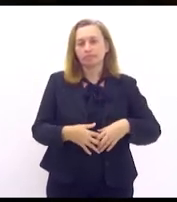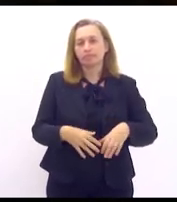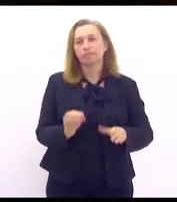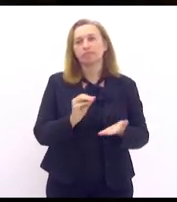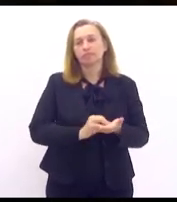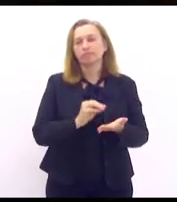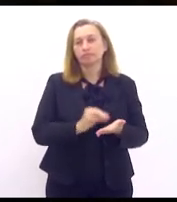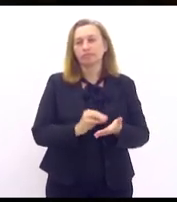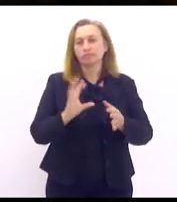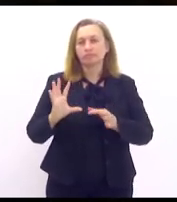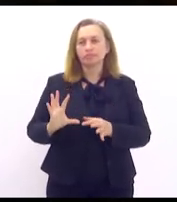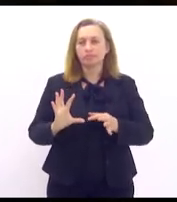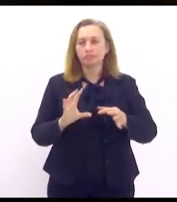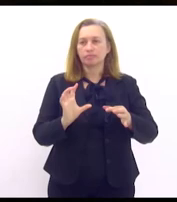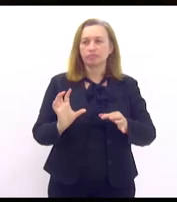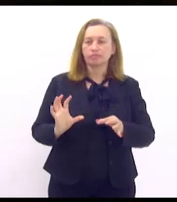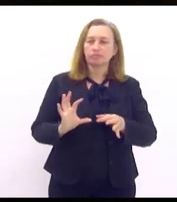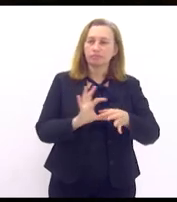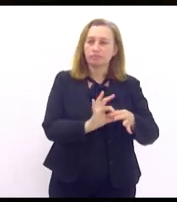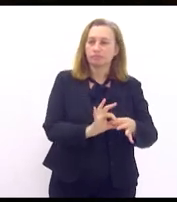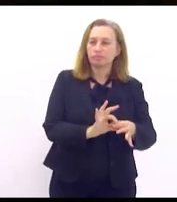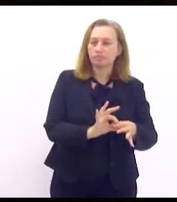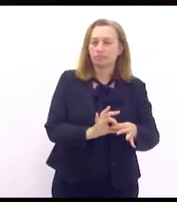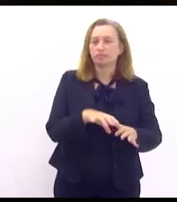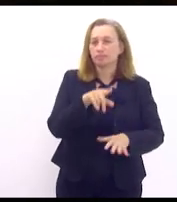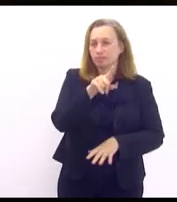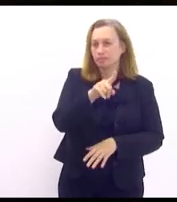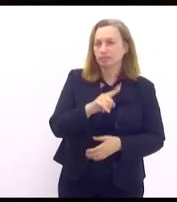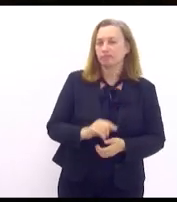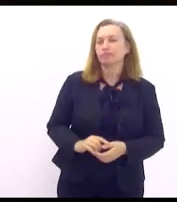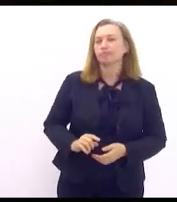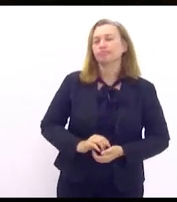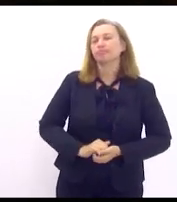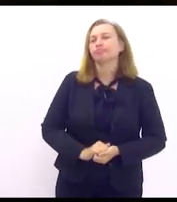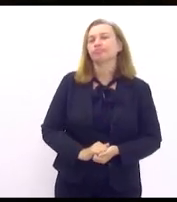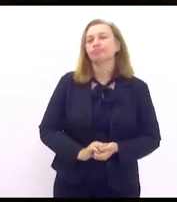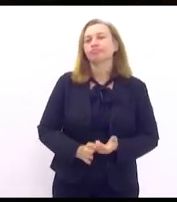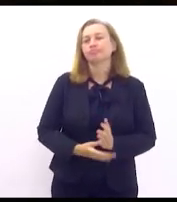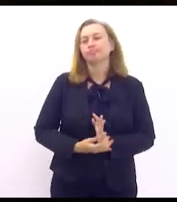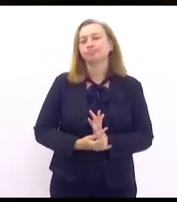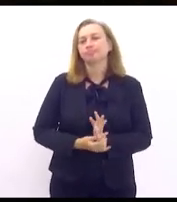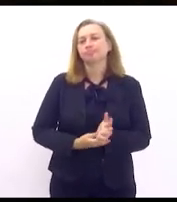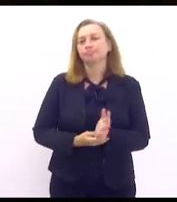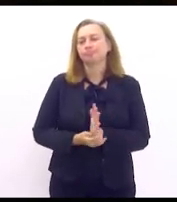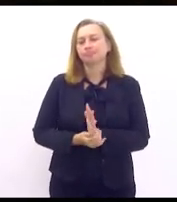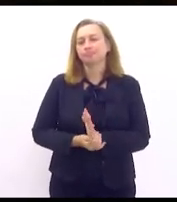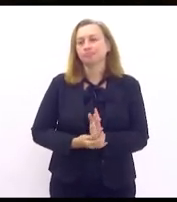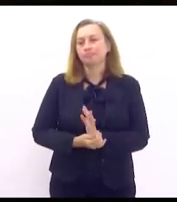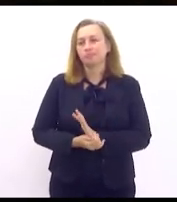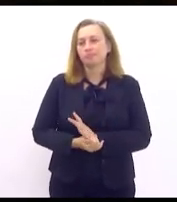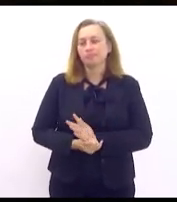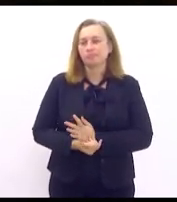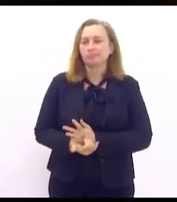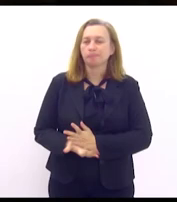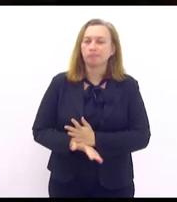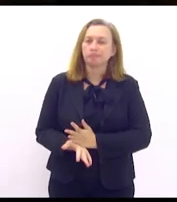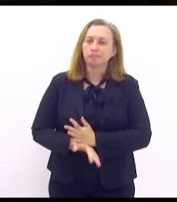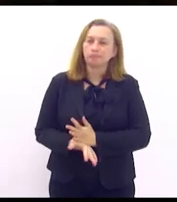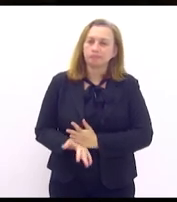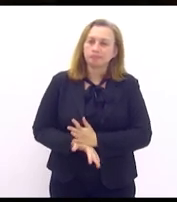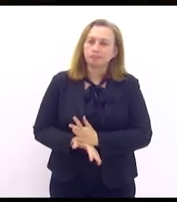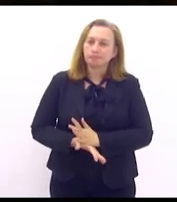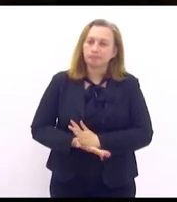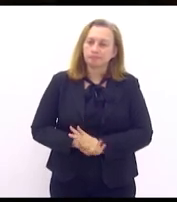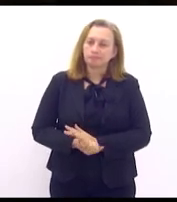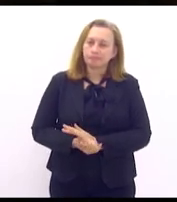teve 3, 4 projetos e até agora também não saiu do papel. Mas uma premissa do PED é o planejamento de